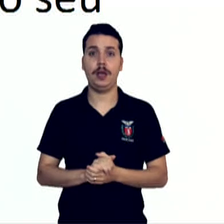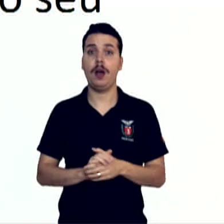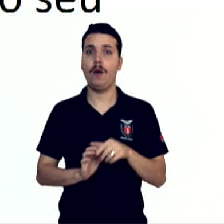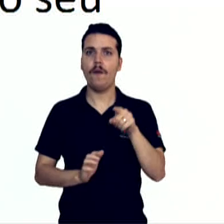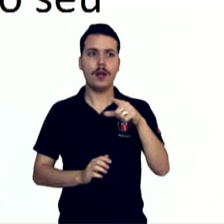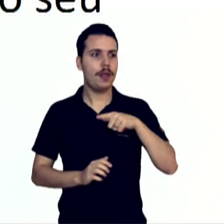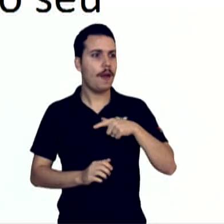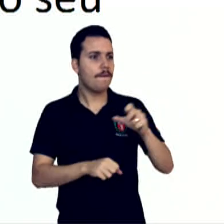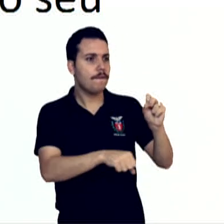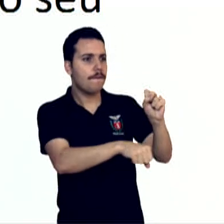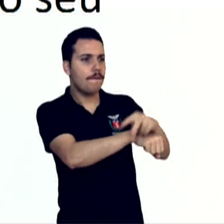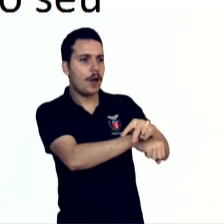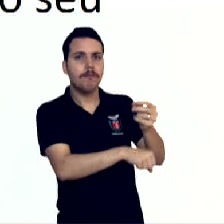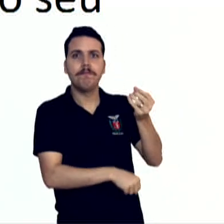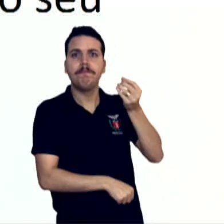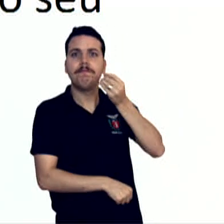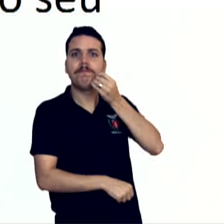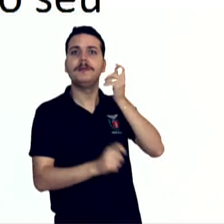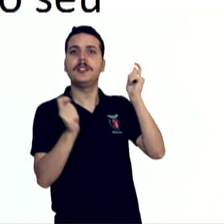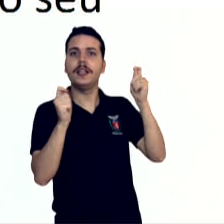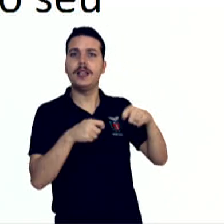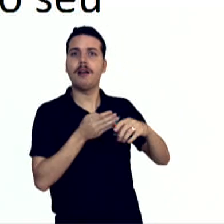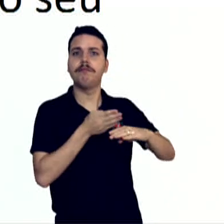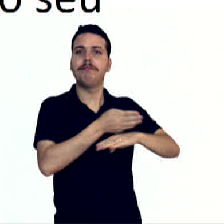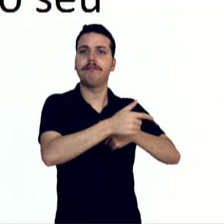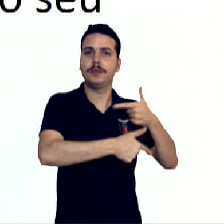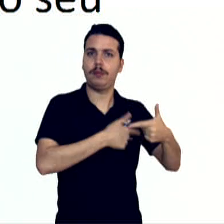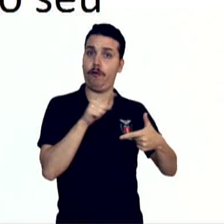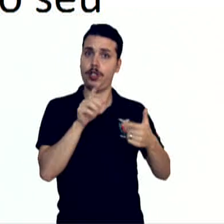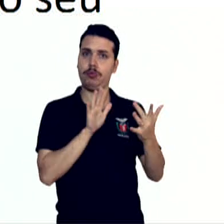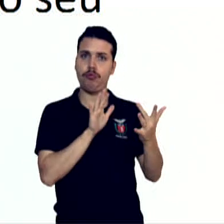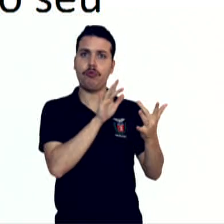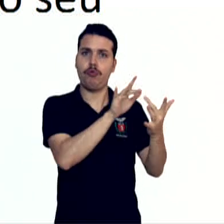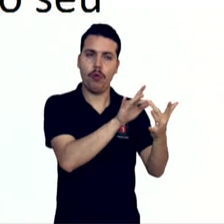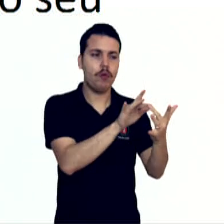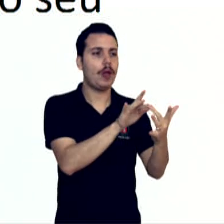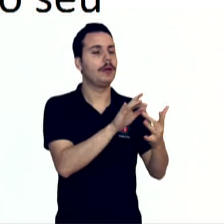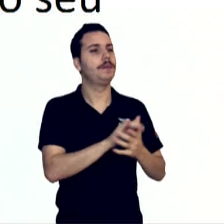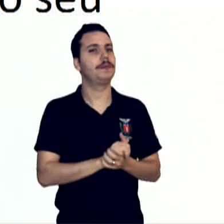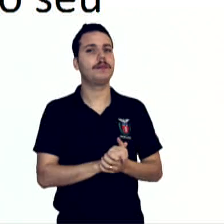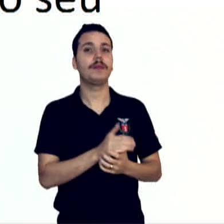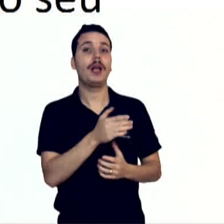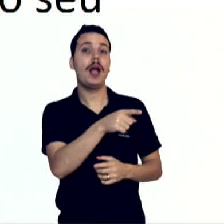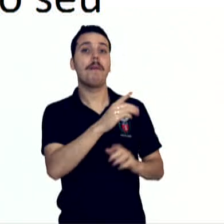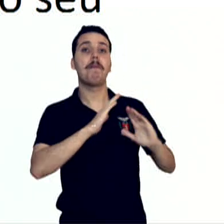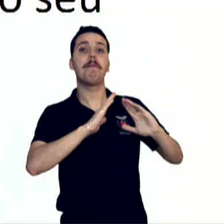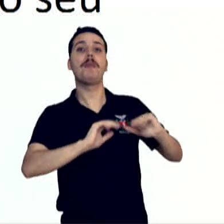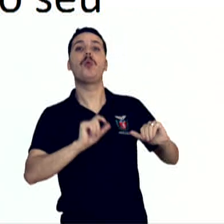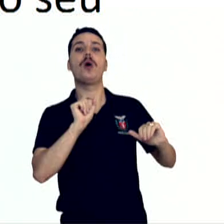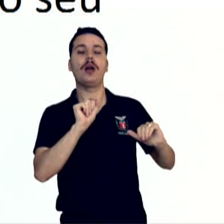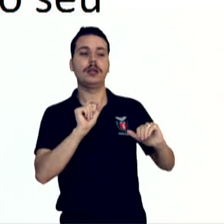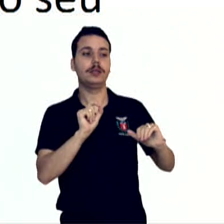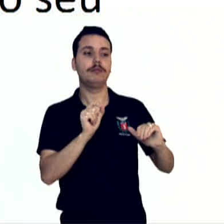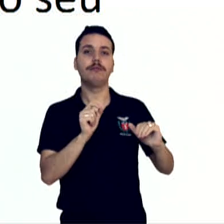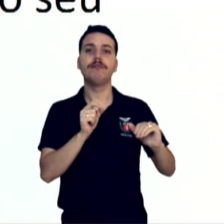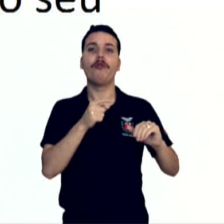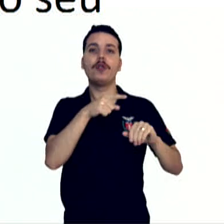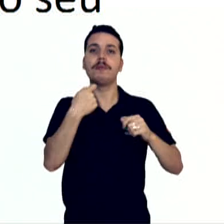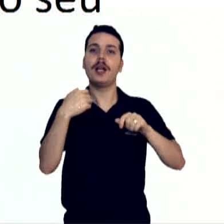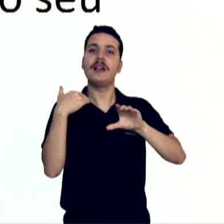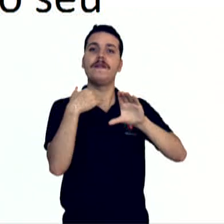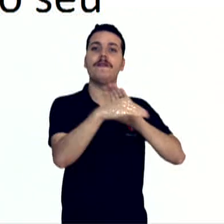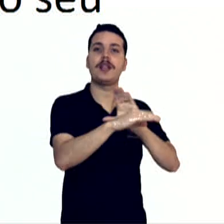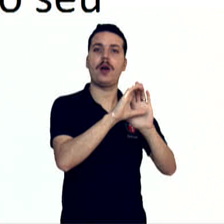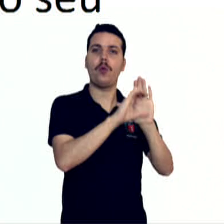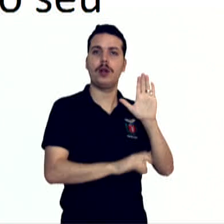uma oportunidade de emprego, entrou em contato com a empresa e pediram que você enviasse um currículo. Você começou a